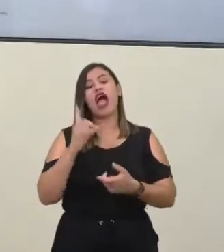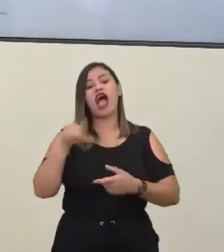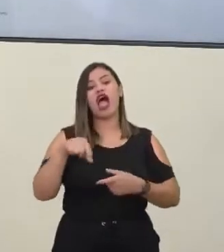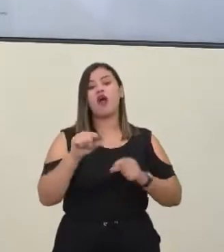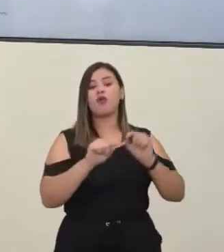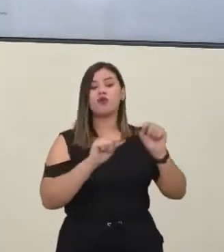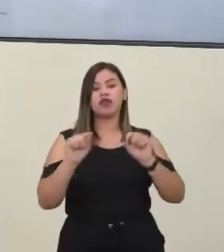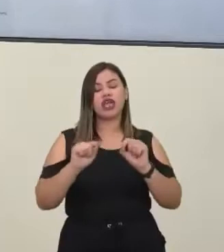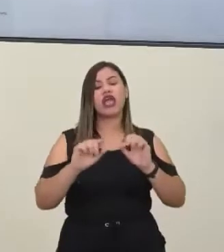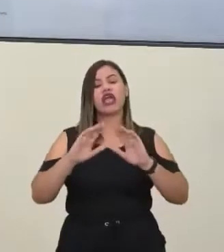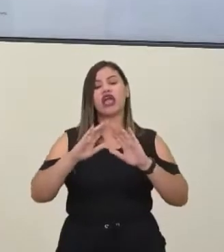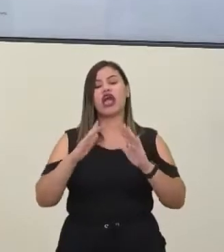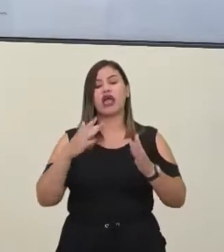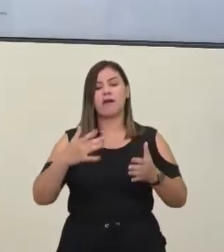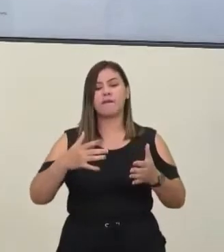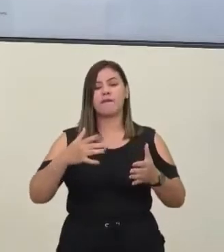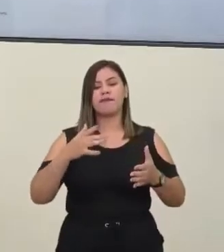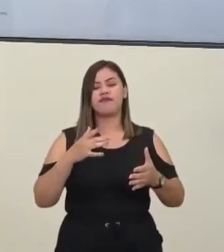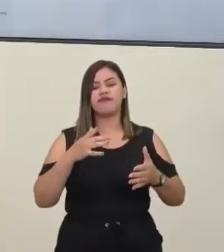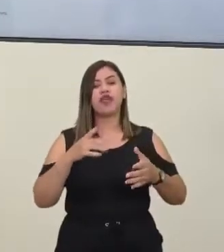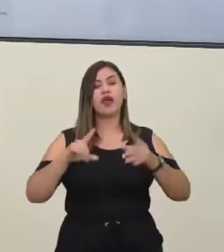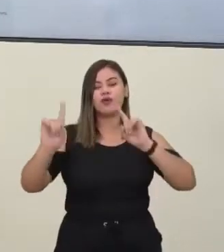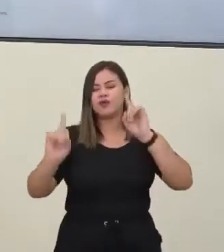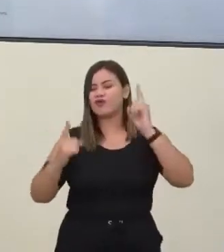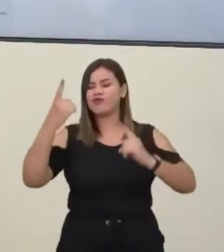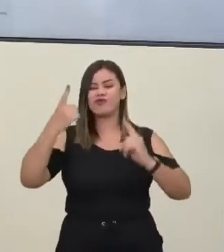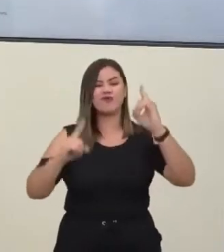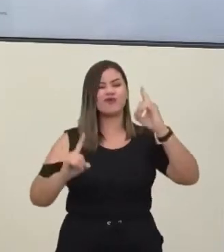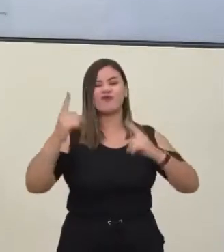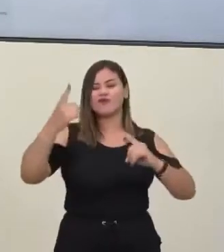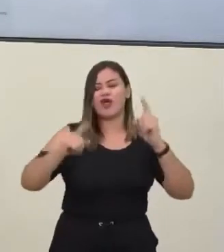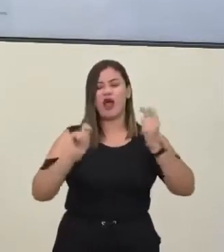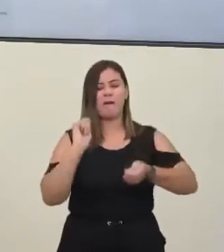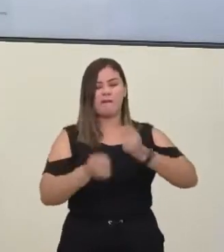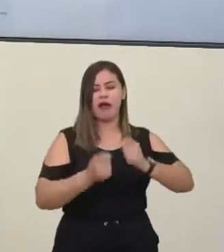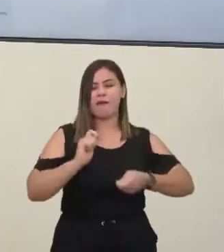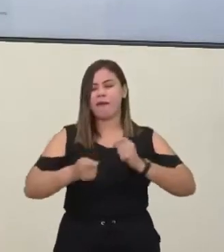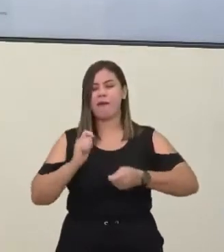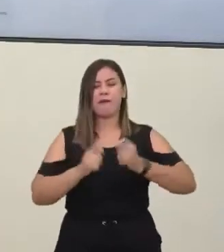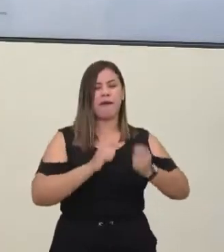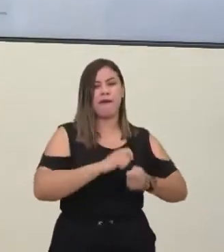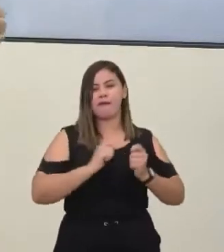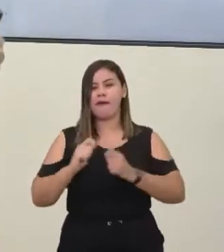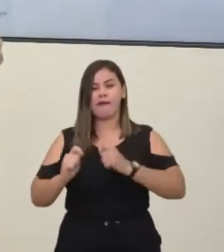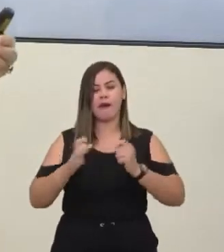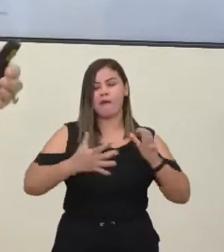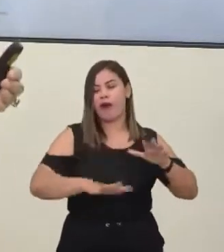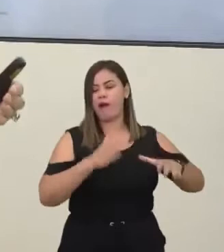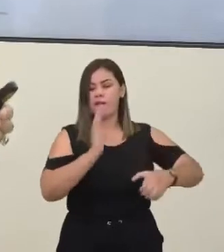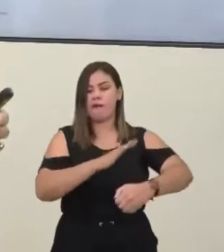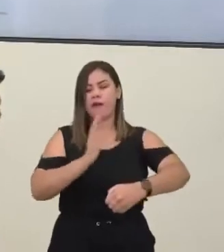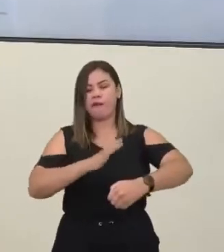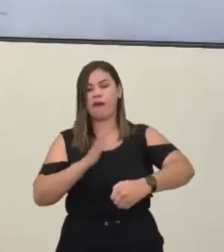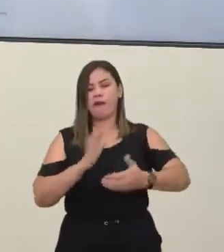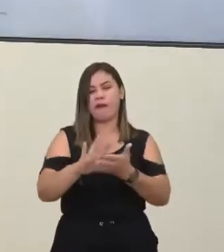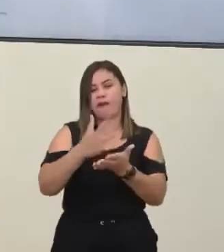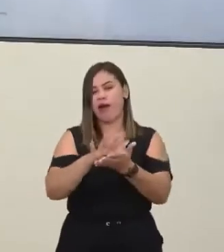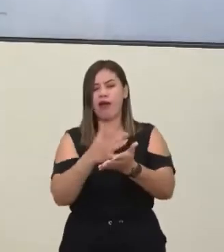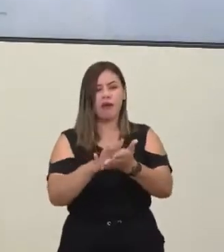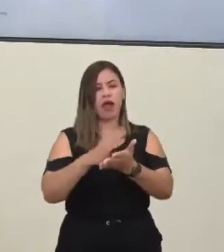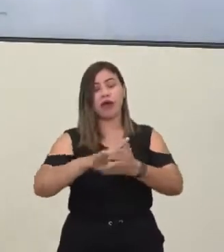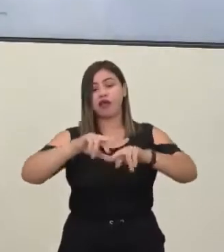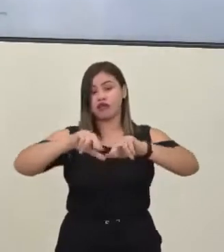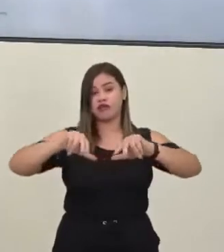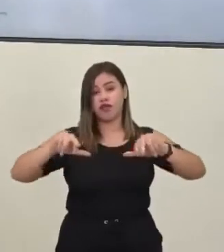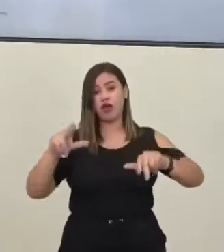de samba, né, aquele cadenciado é justamente para acompanhar o cortejo, para acompanhar o desfile, né? Então a